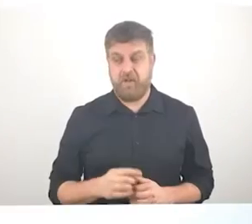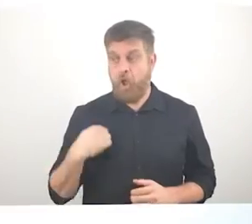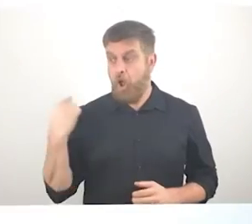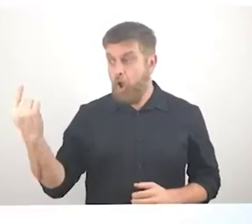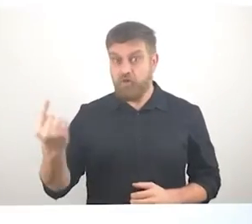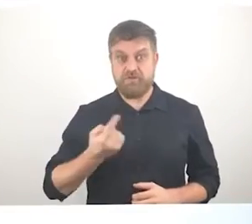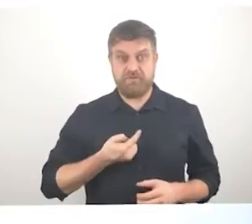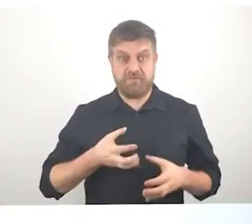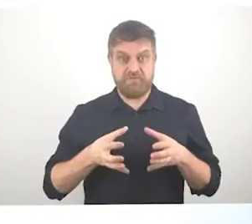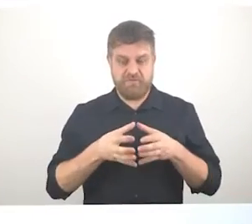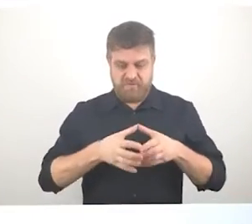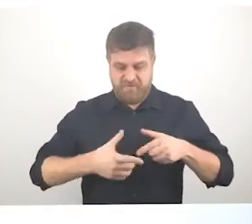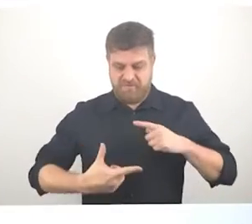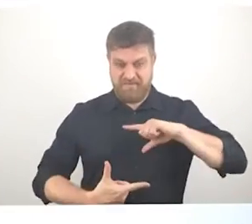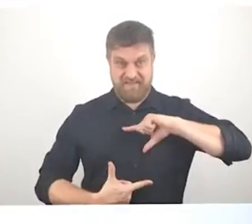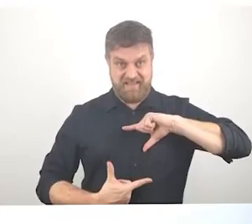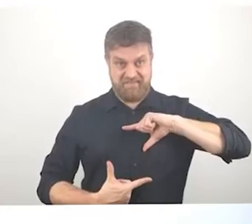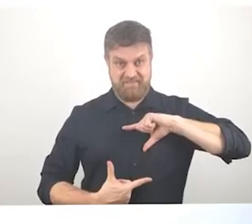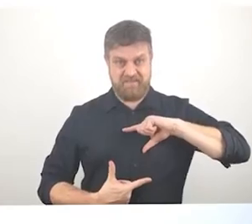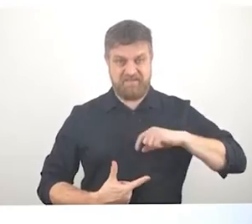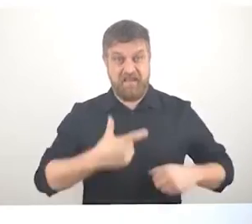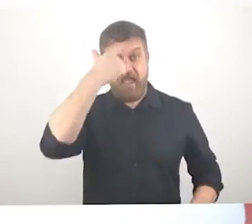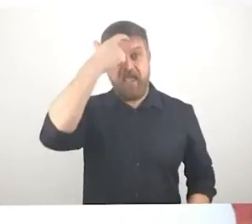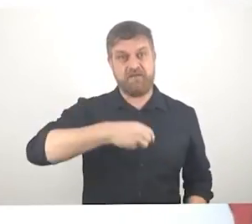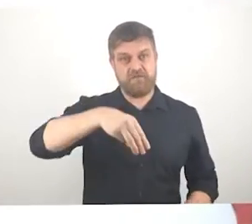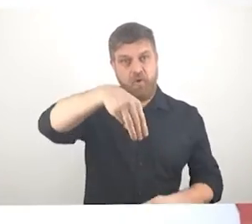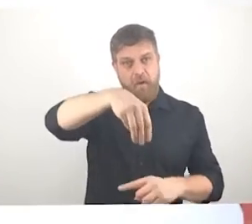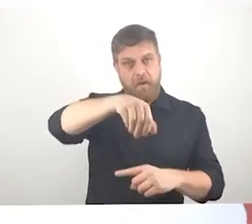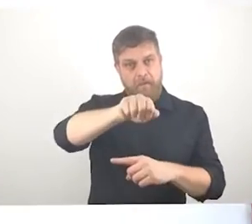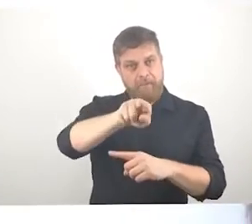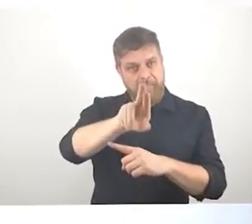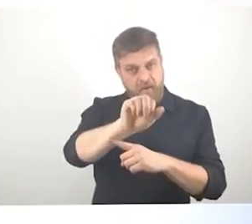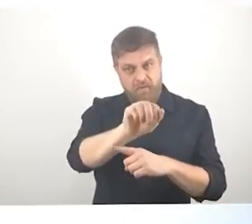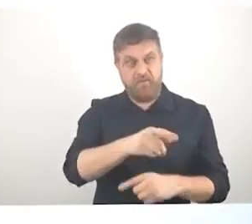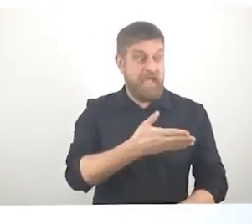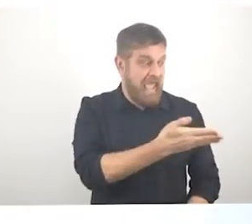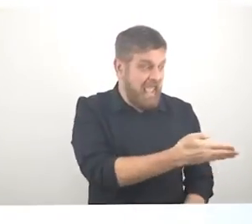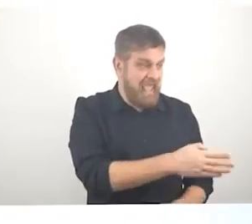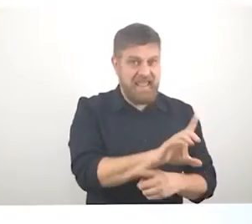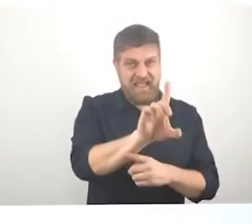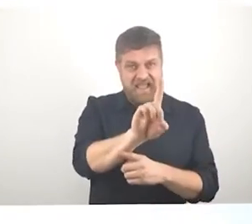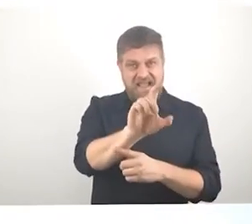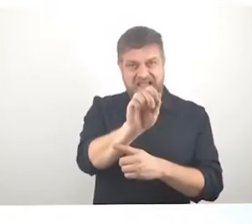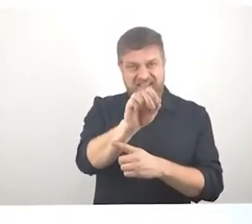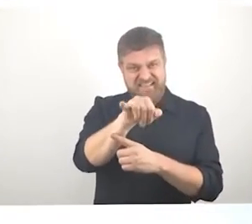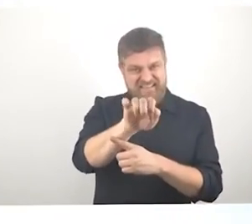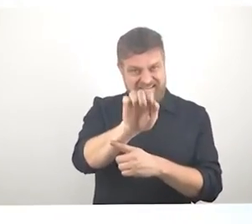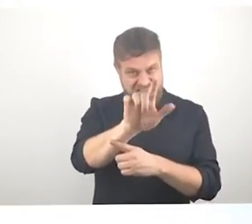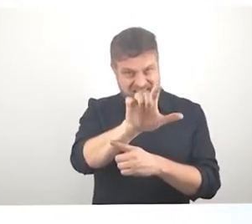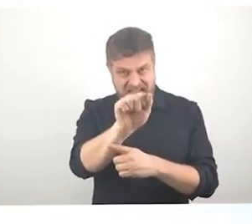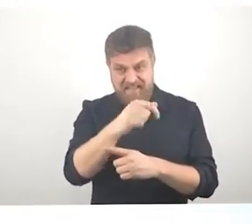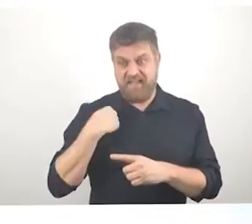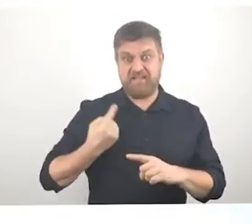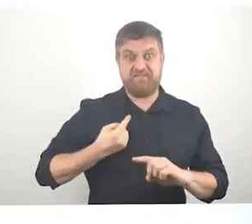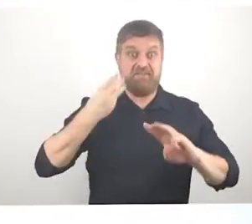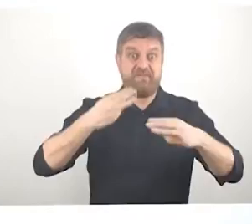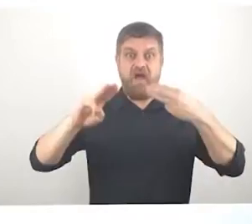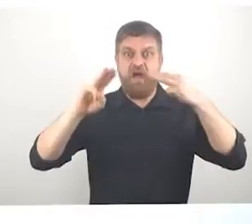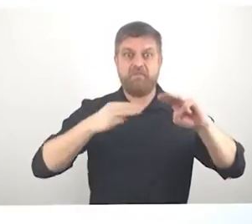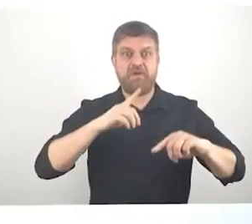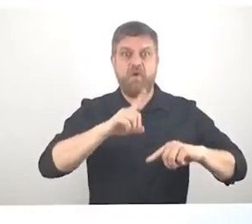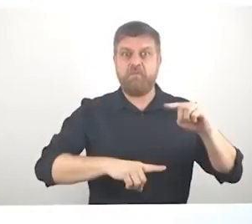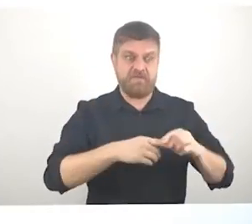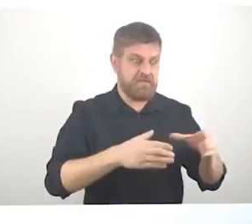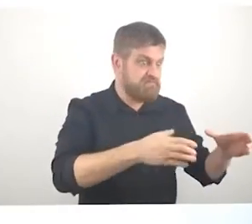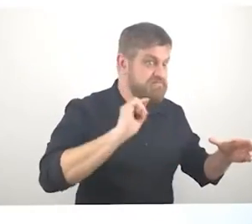Ei, nós somos os Escalafobéticos, eu sou o Mauro, Daniela, e a gente faz música com os objetos do dia a dia